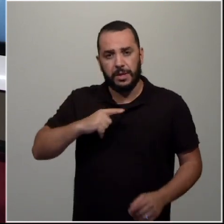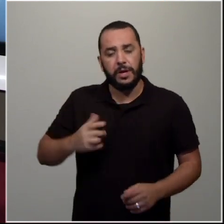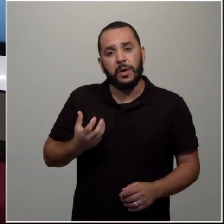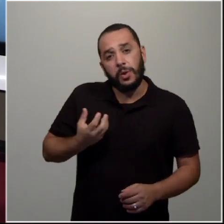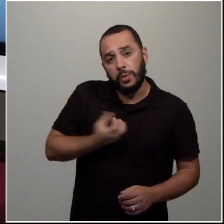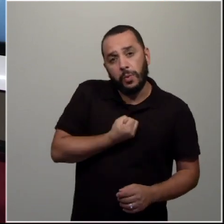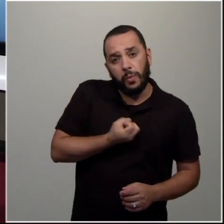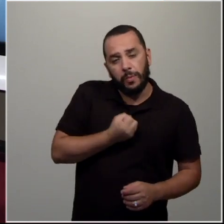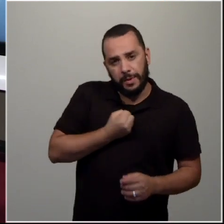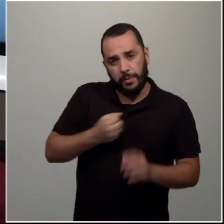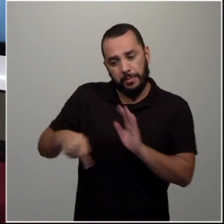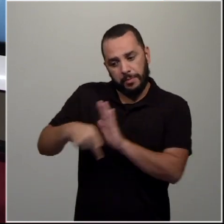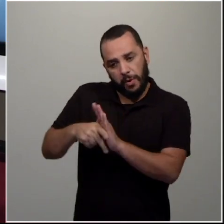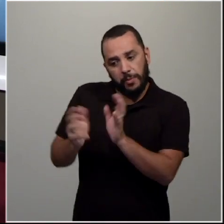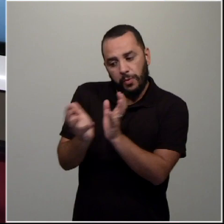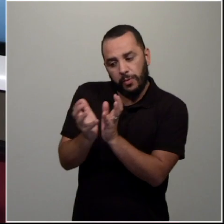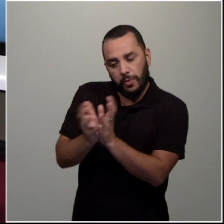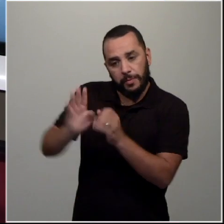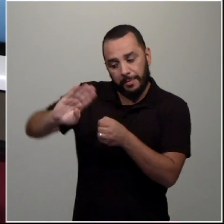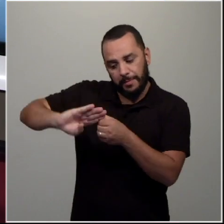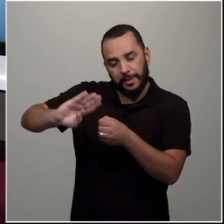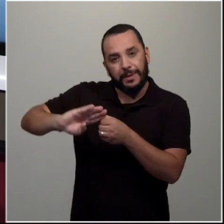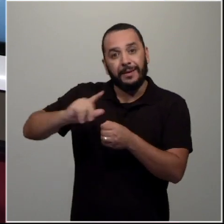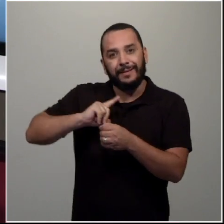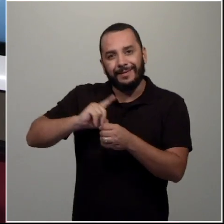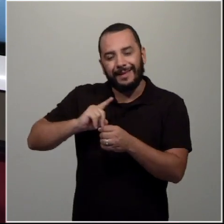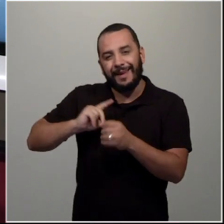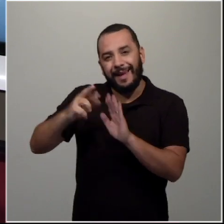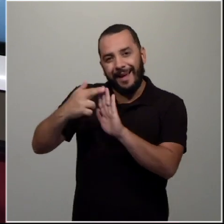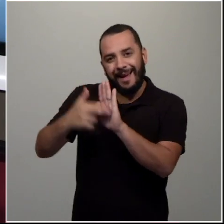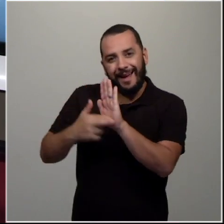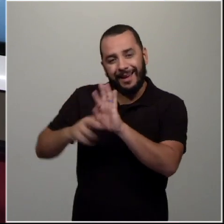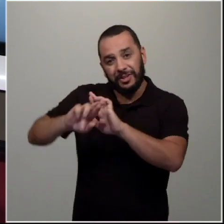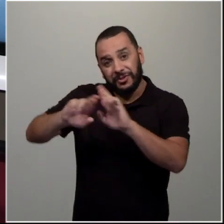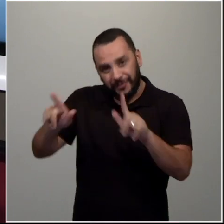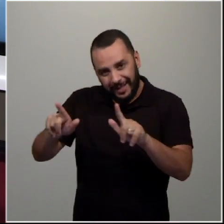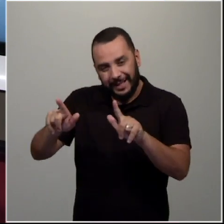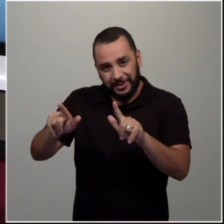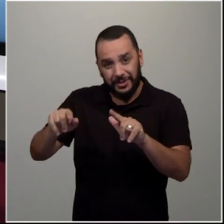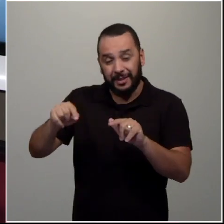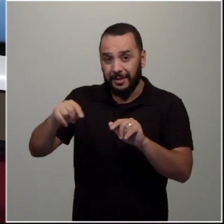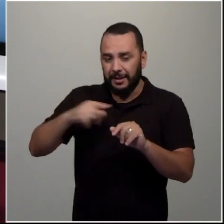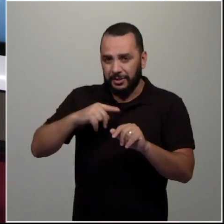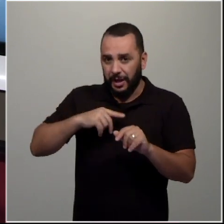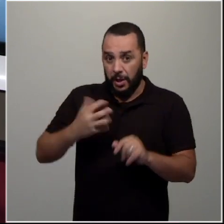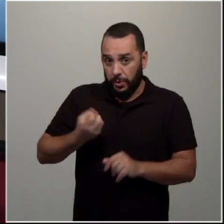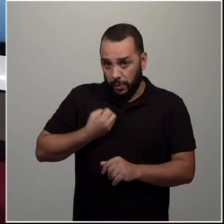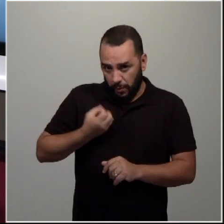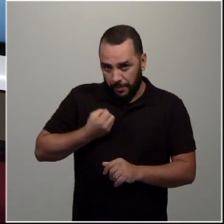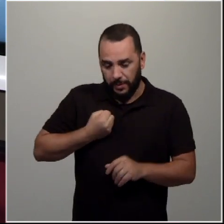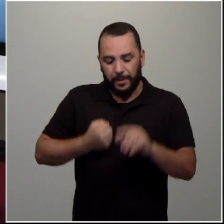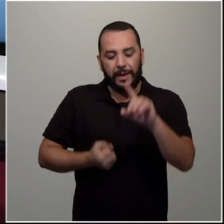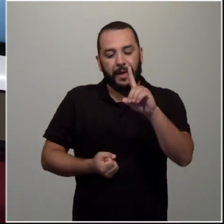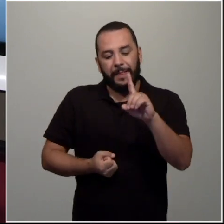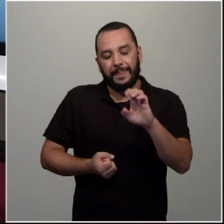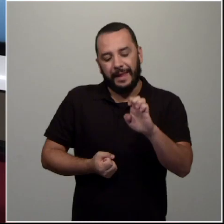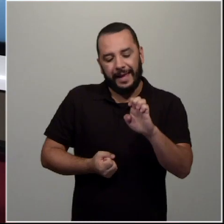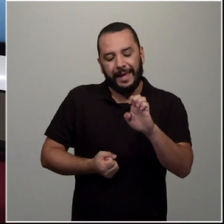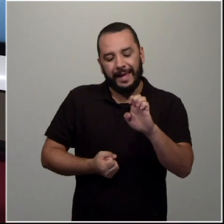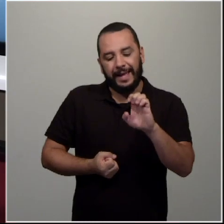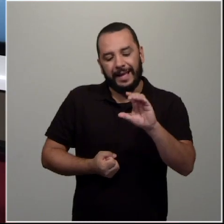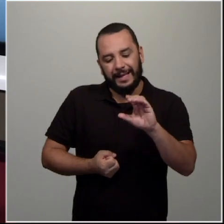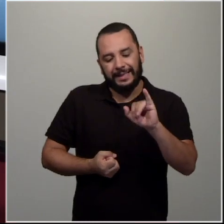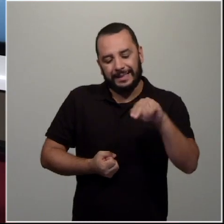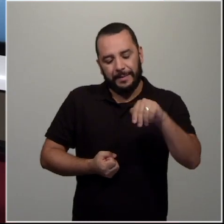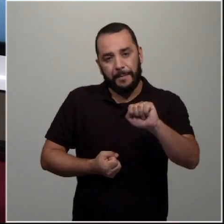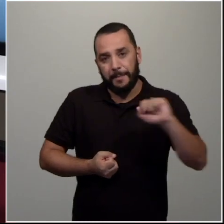babilônico ele tem uma base diferente do sistema de numeração decimal não é com a gente disse sistema de numeração decimal gente se refere a